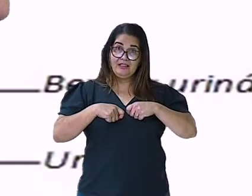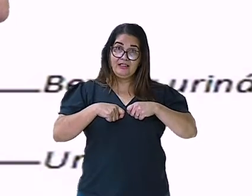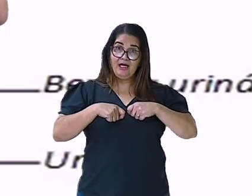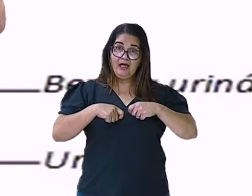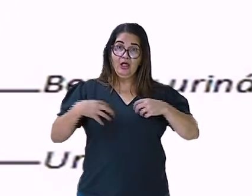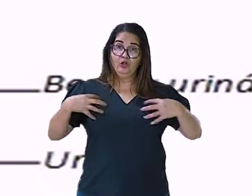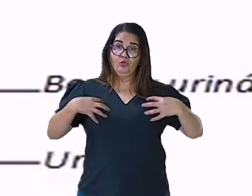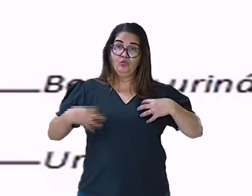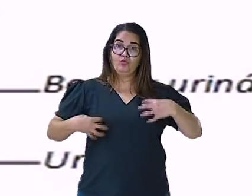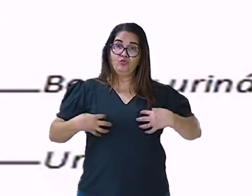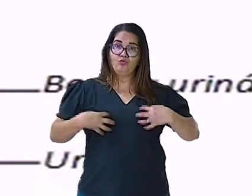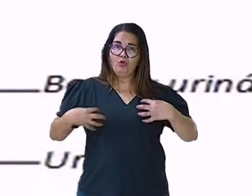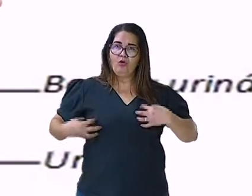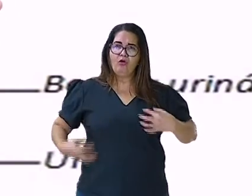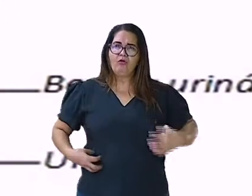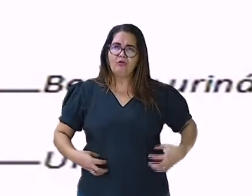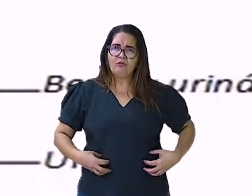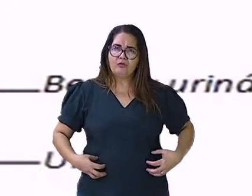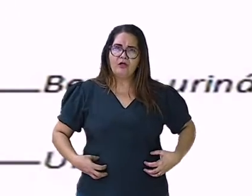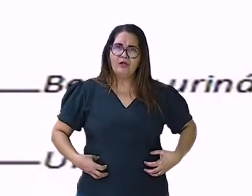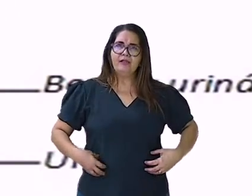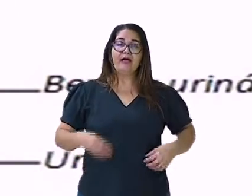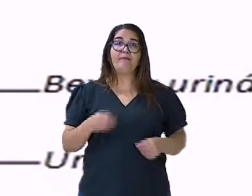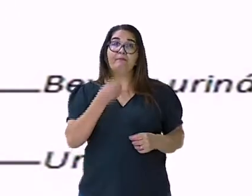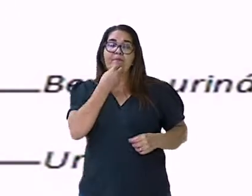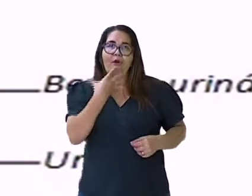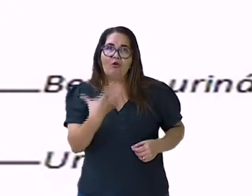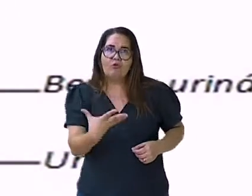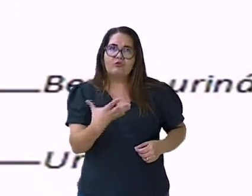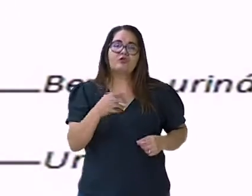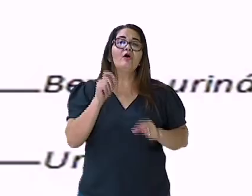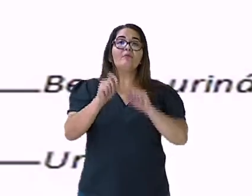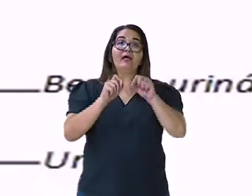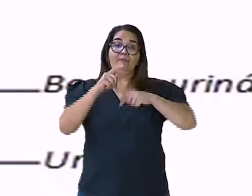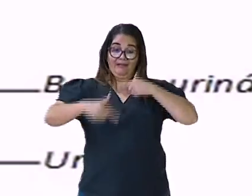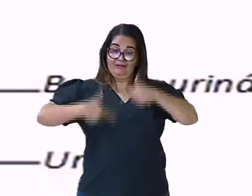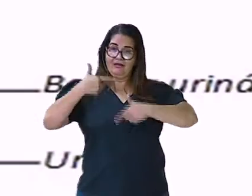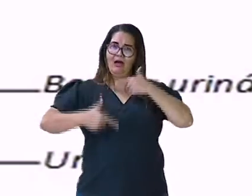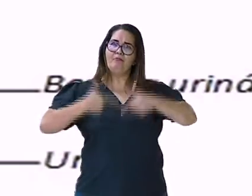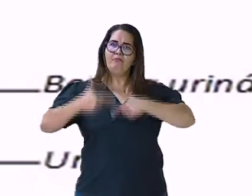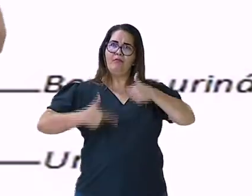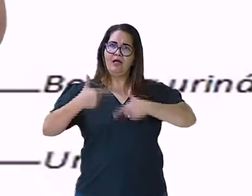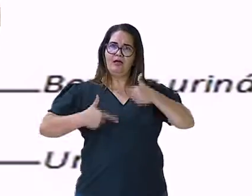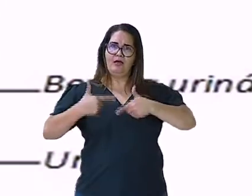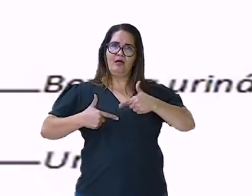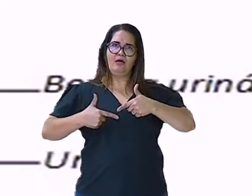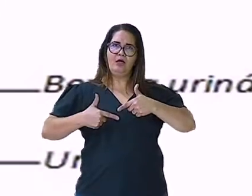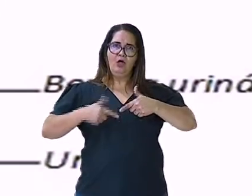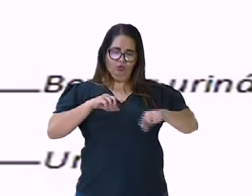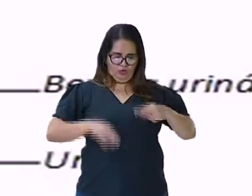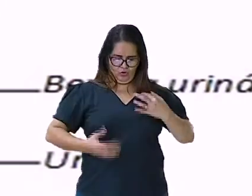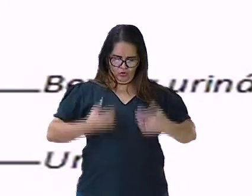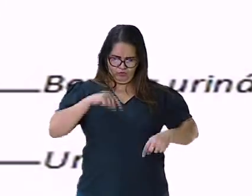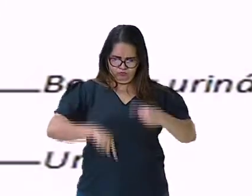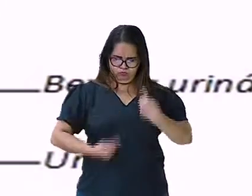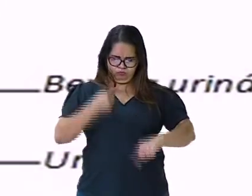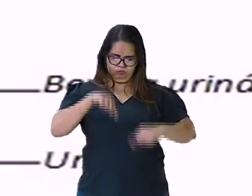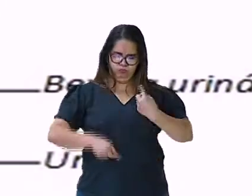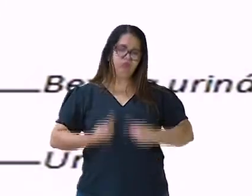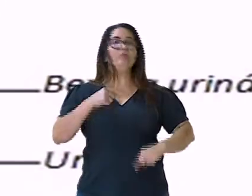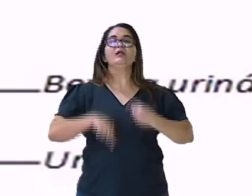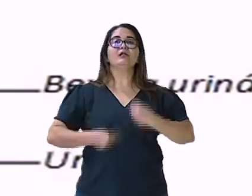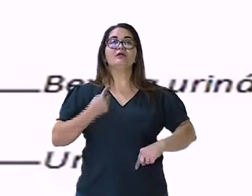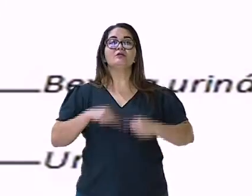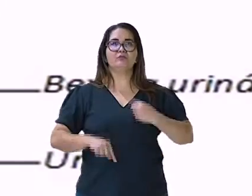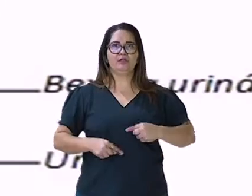para menos. E aí? Bom, e os ureteres? Também se apresentam